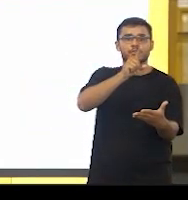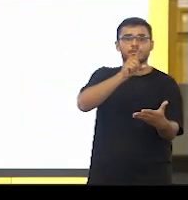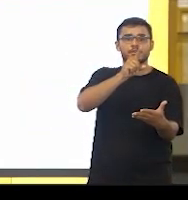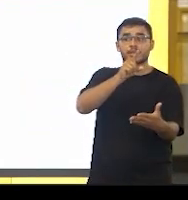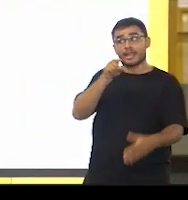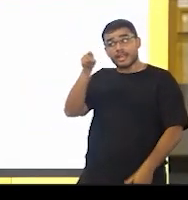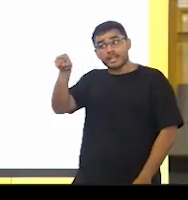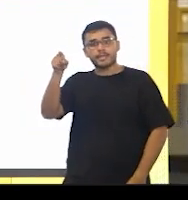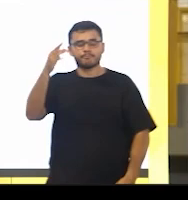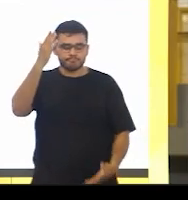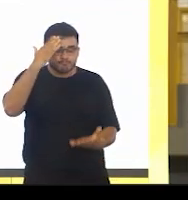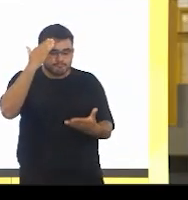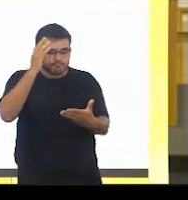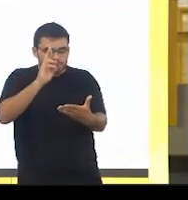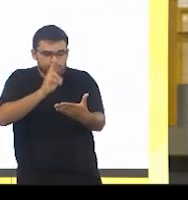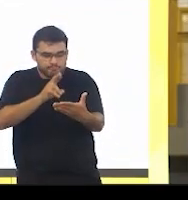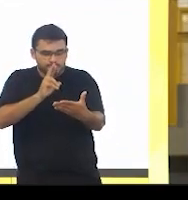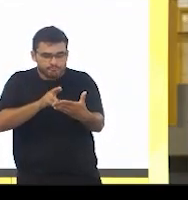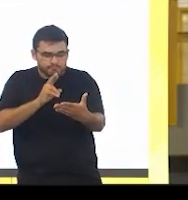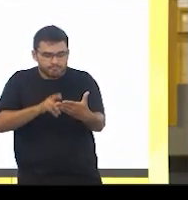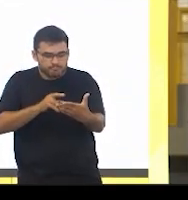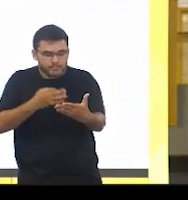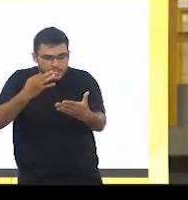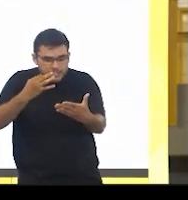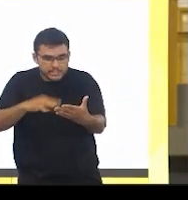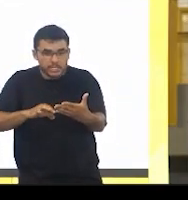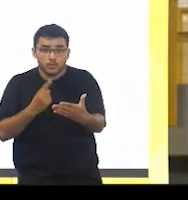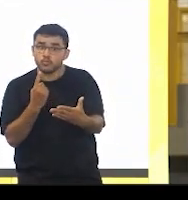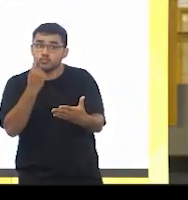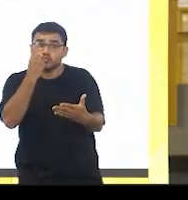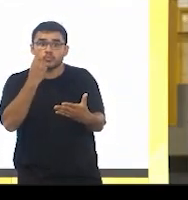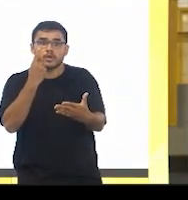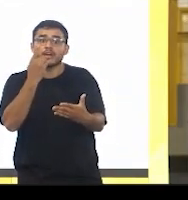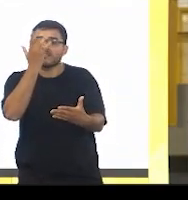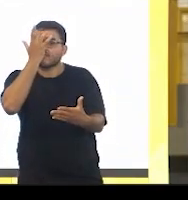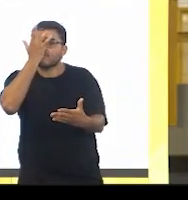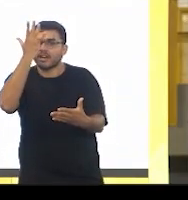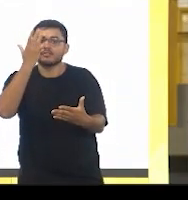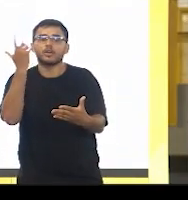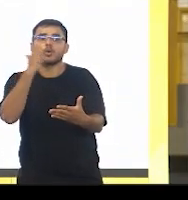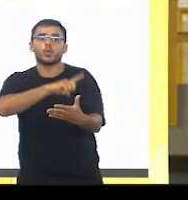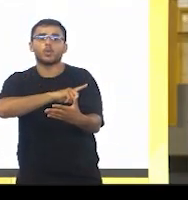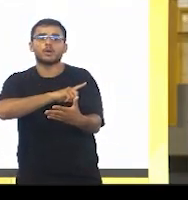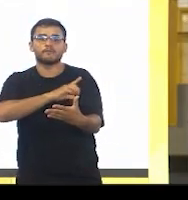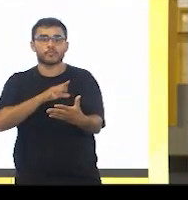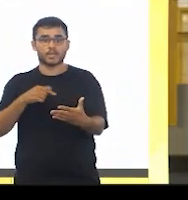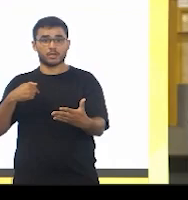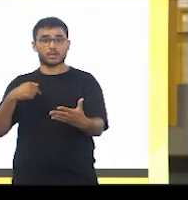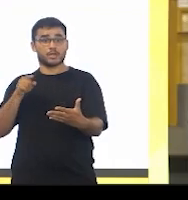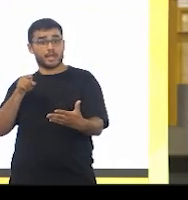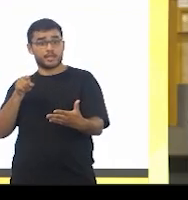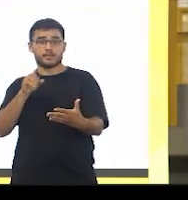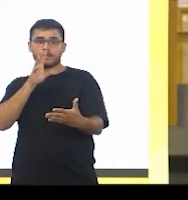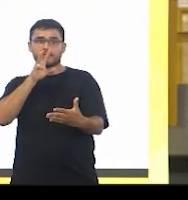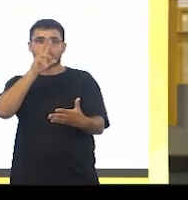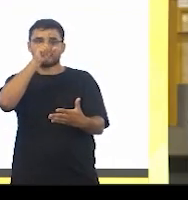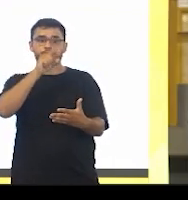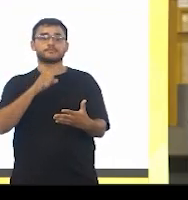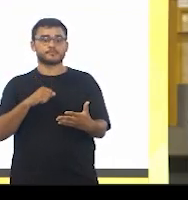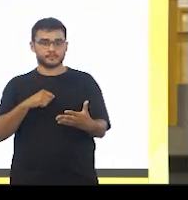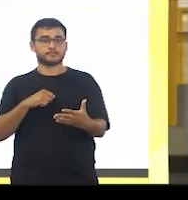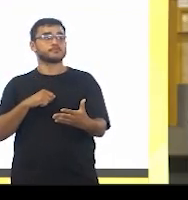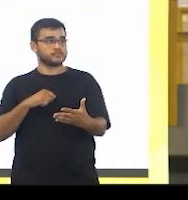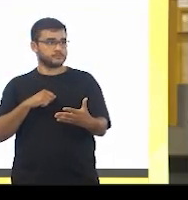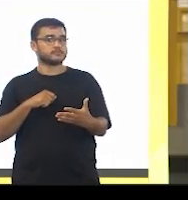pedagógica, você, com uma questão, pode tirar uma nota maior do que alguém que